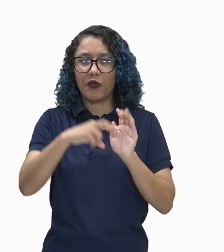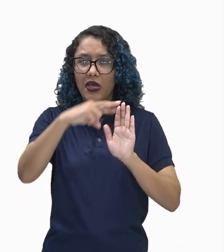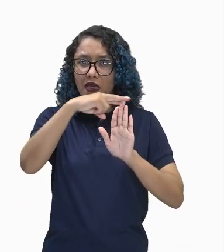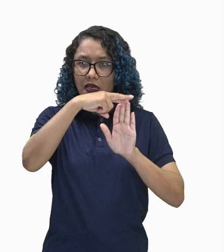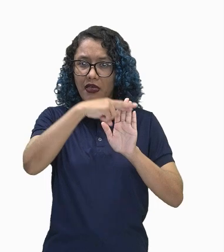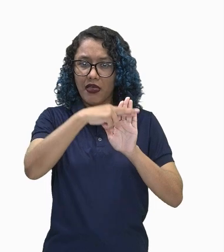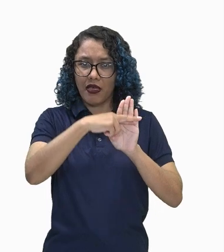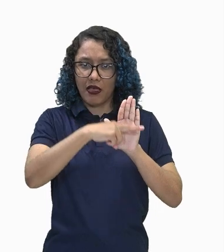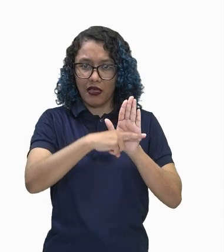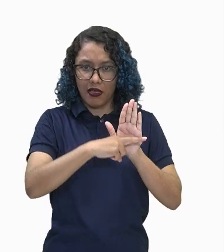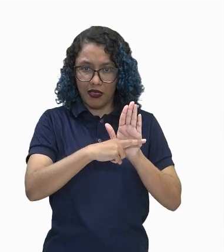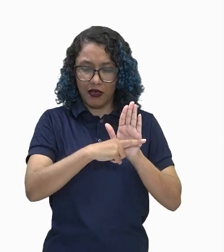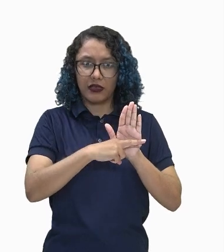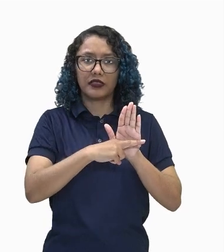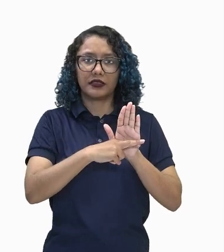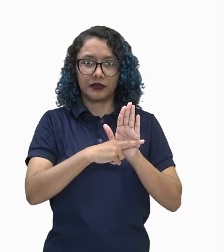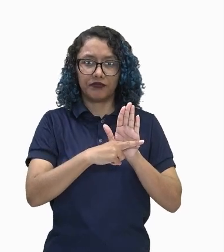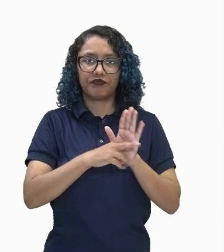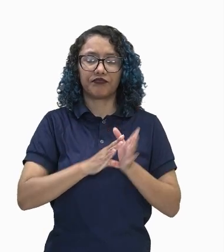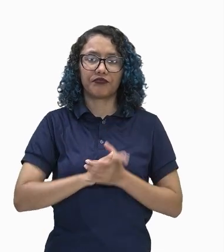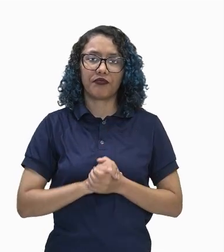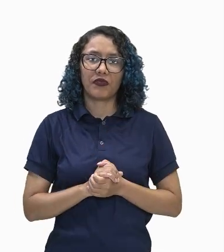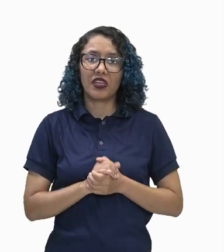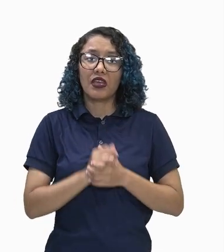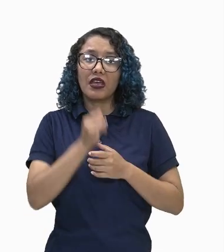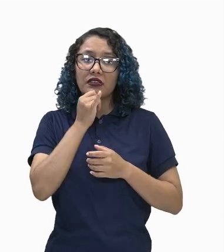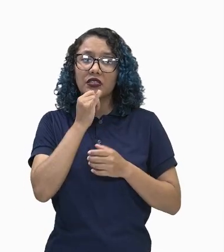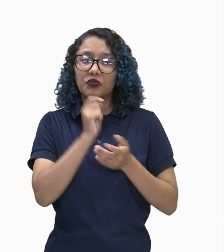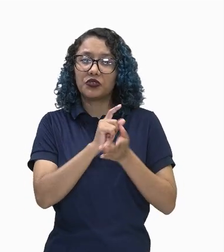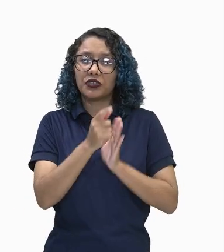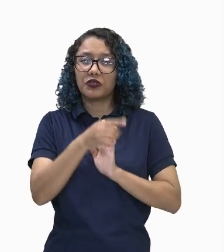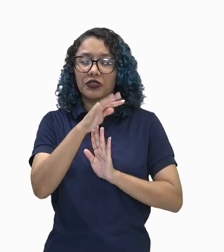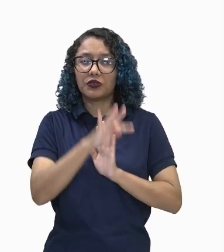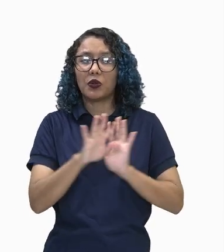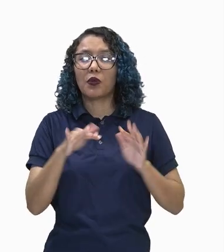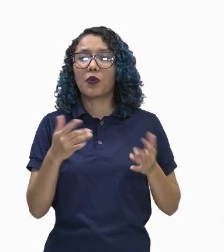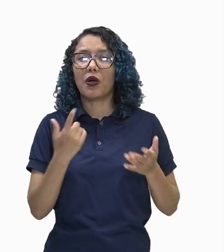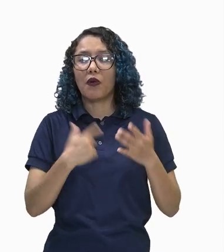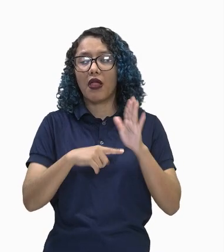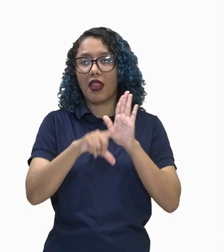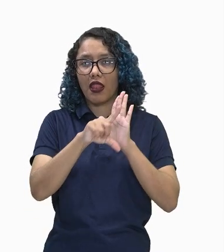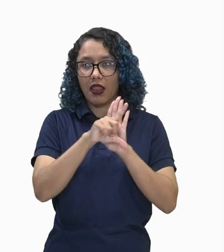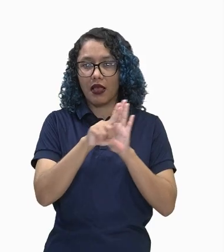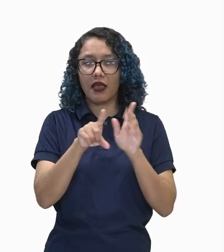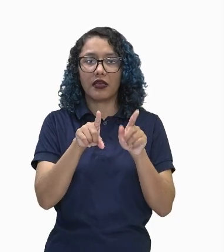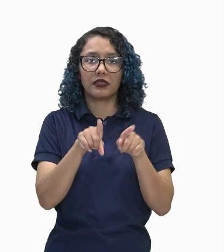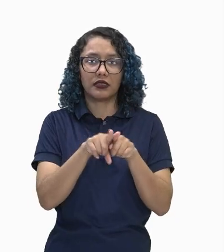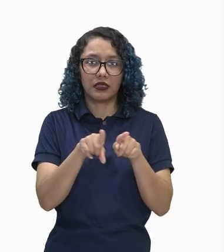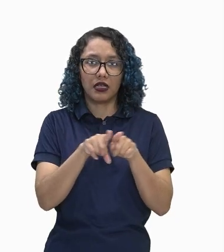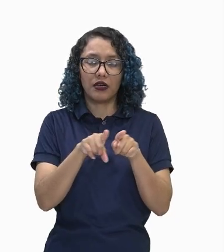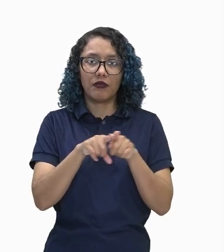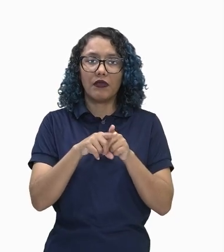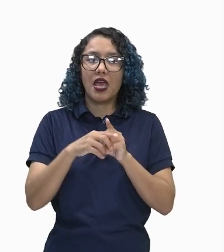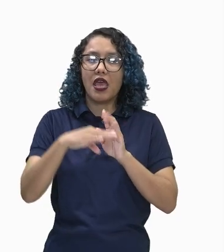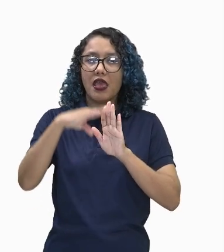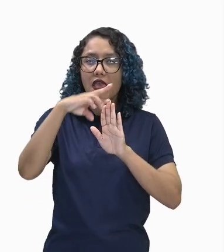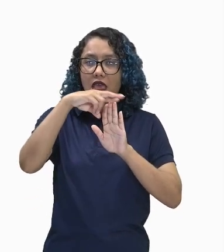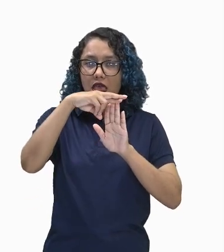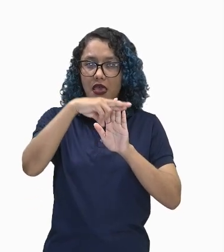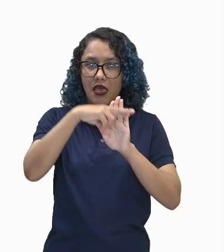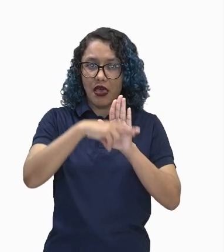desse gênero textual as leis e os regimentos internos. Então, quando se fala